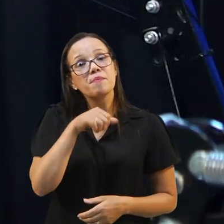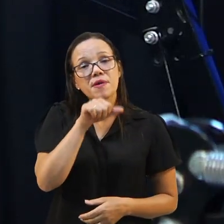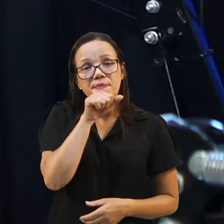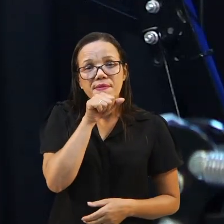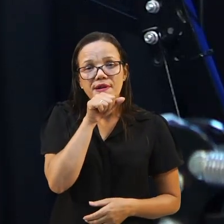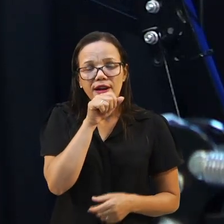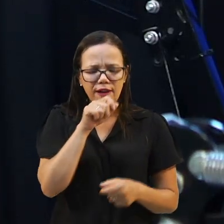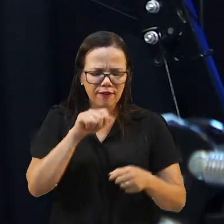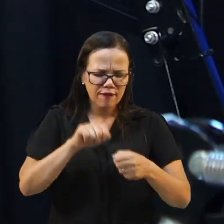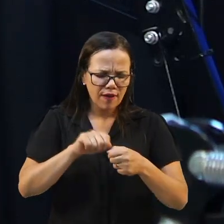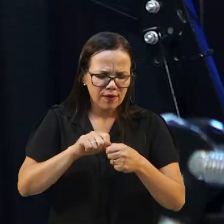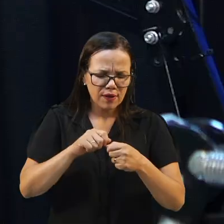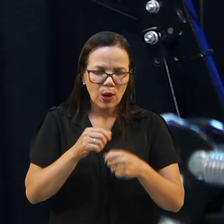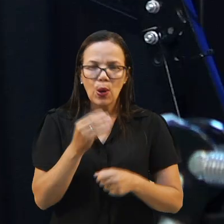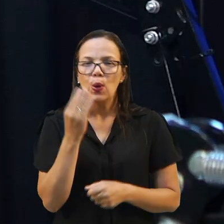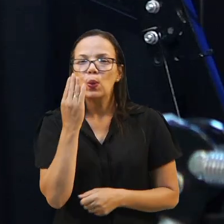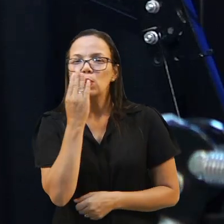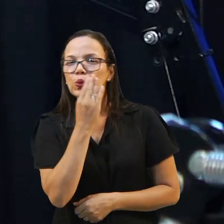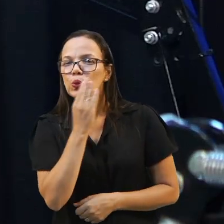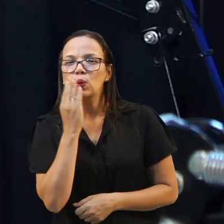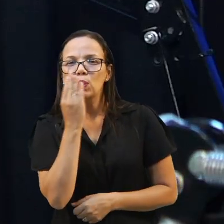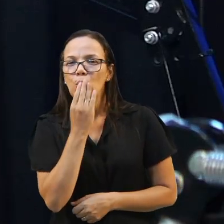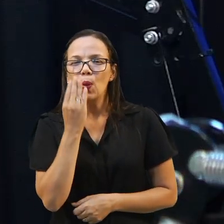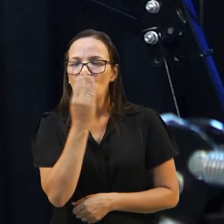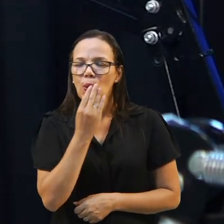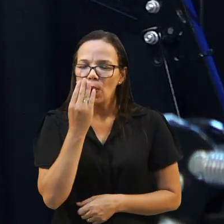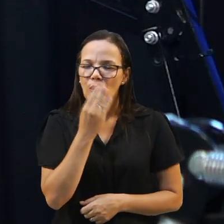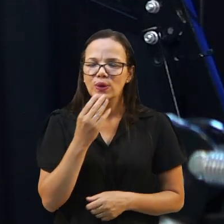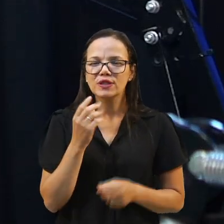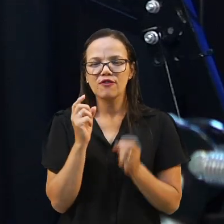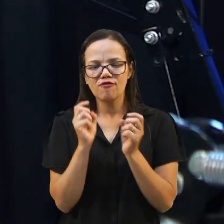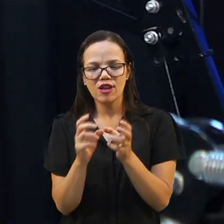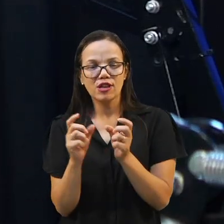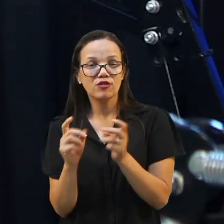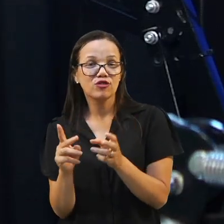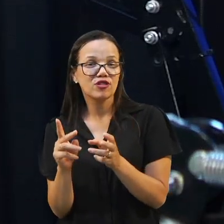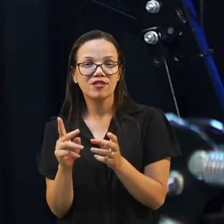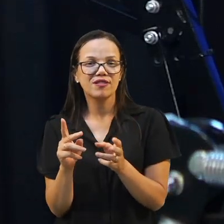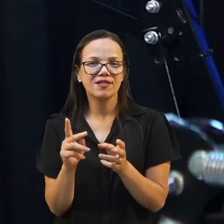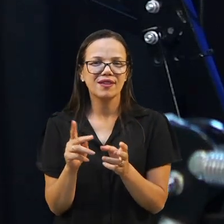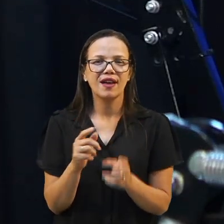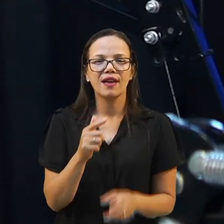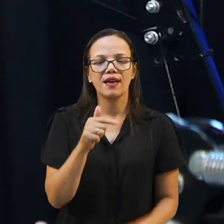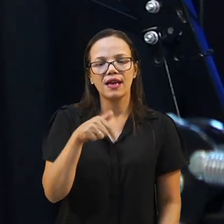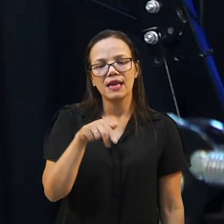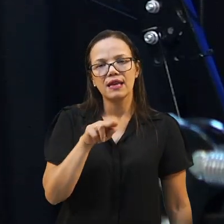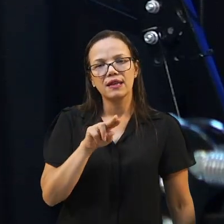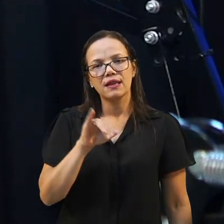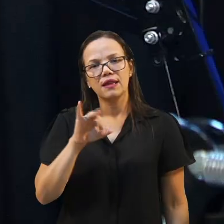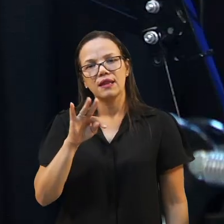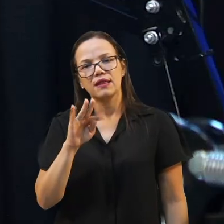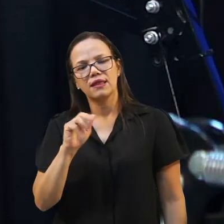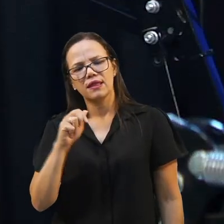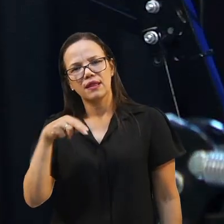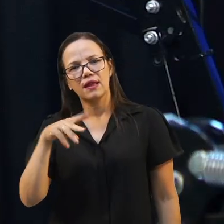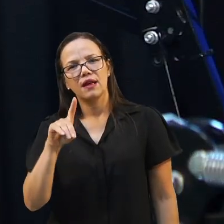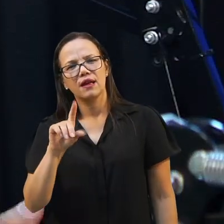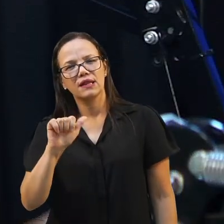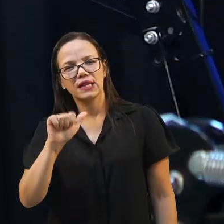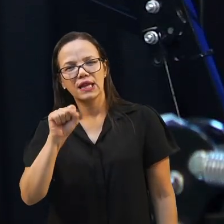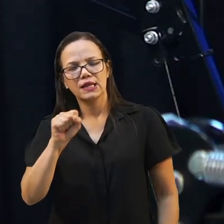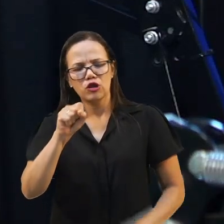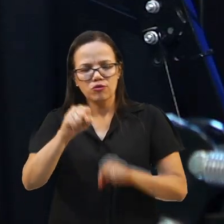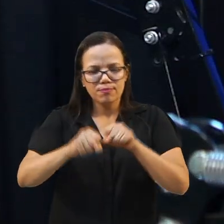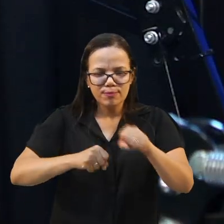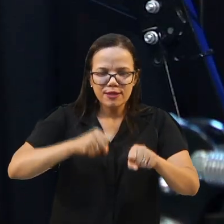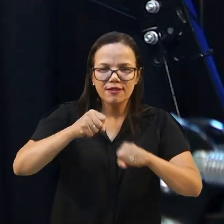doces e fazia quitandas e meu pai na bicicleta vendia. Foi isso que nos deu